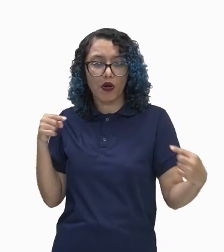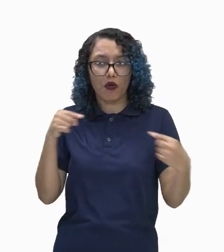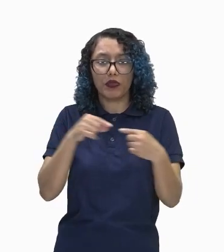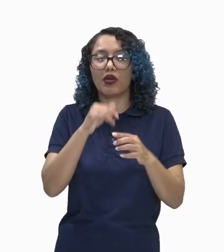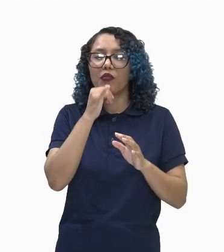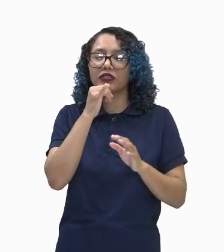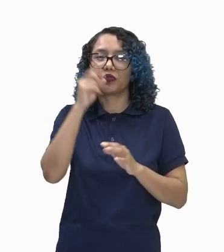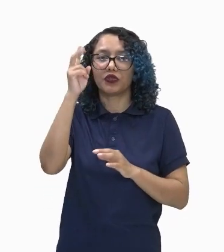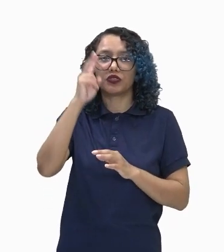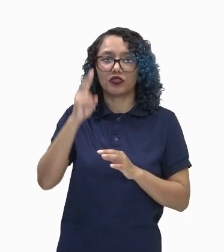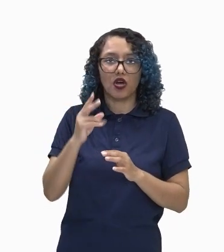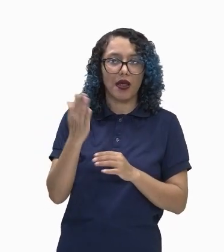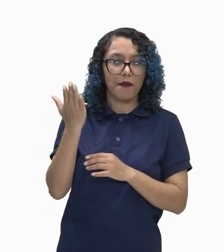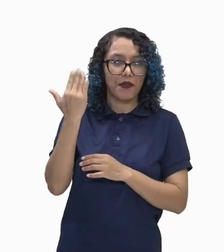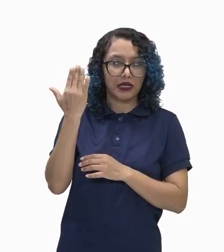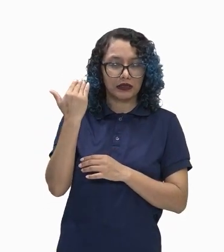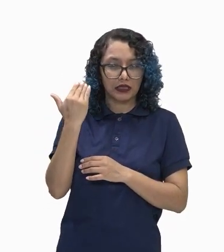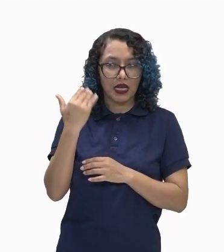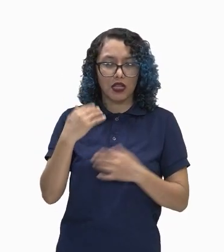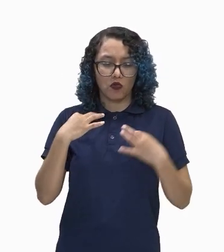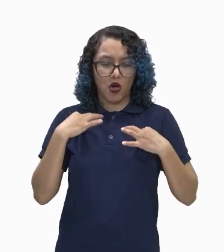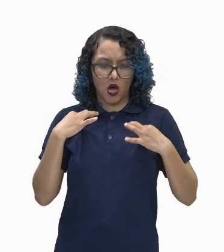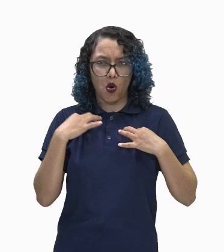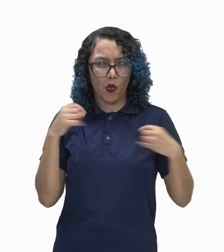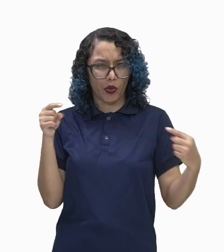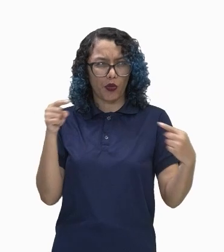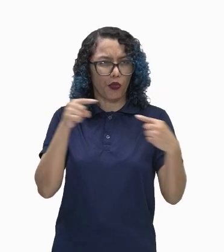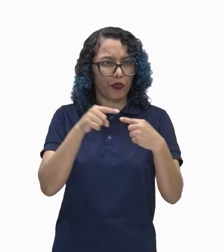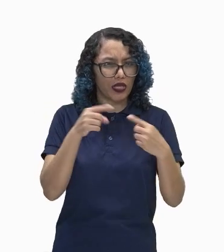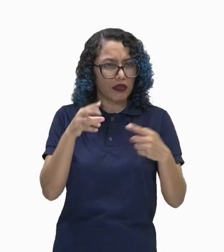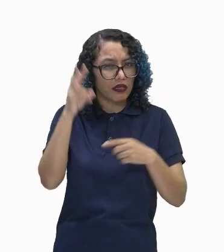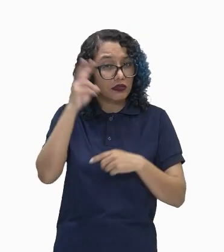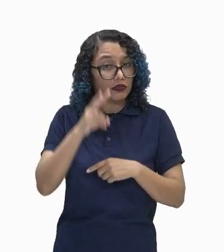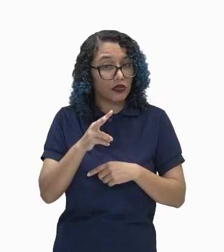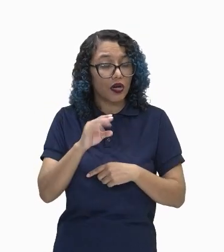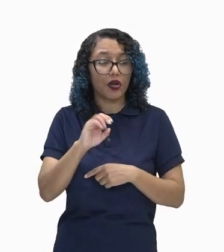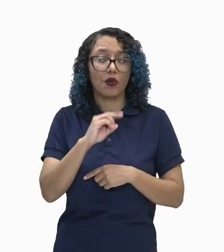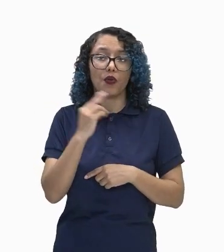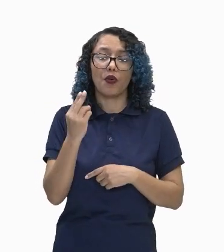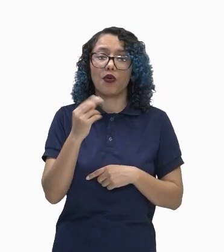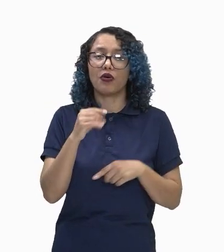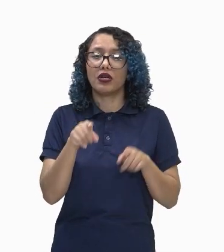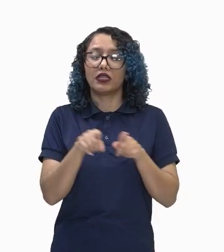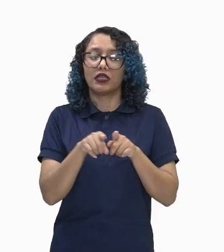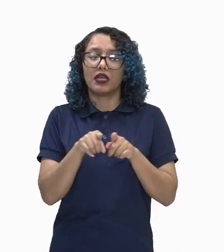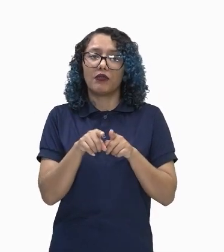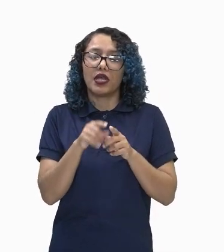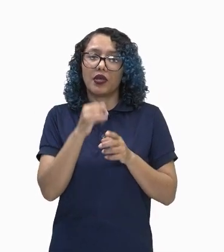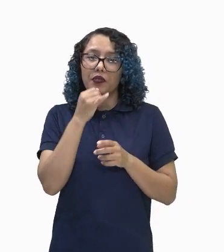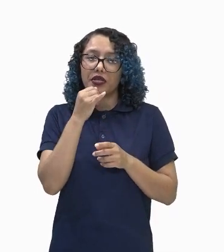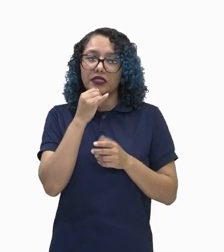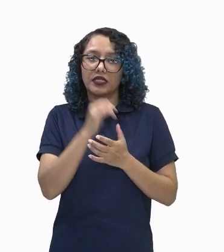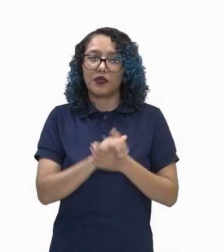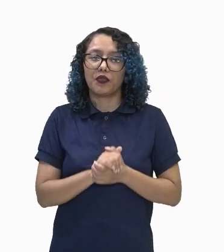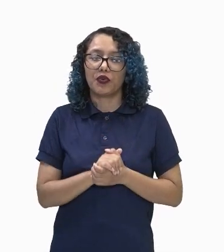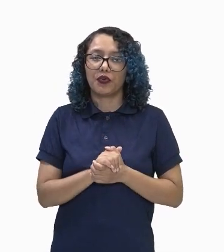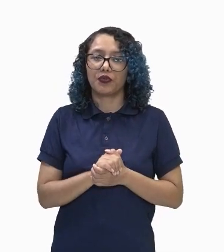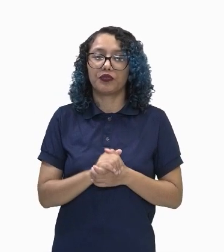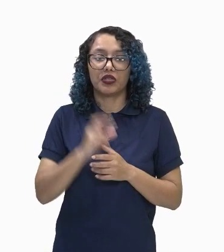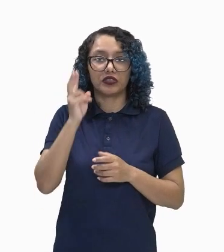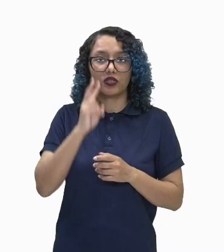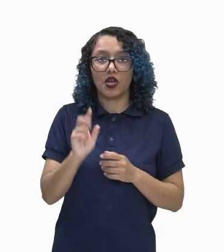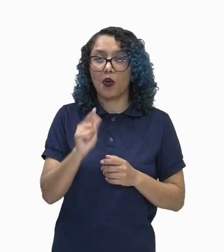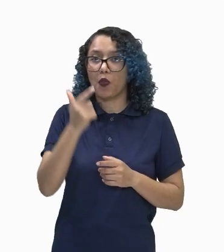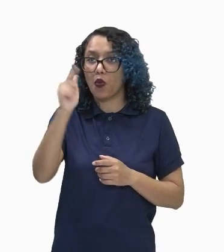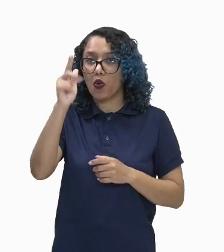exemplo. Será que esse figurino está adequado? Ou, de repente, uma história que se passa em outro país, um país diferente